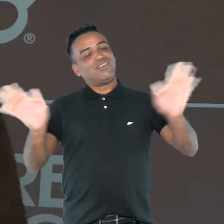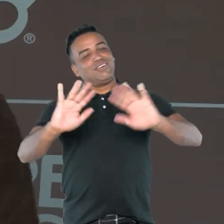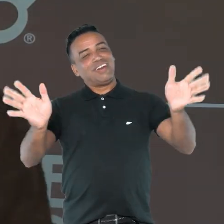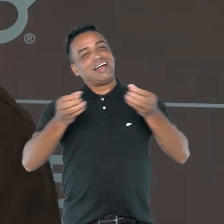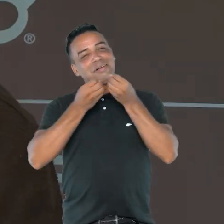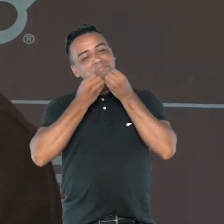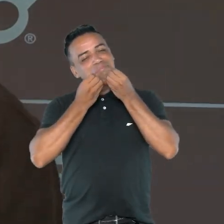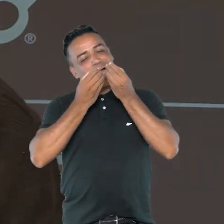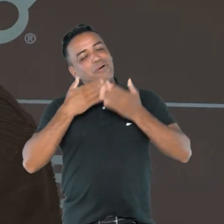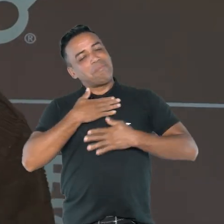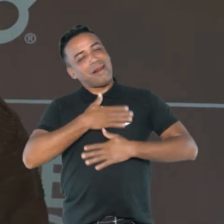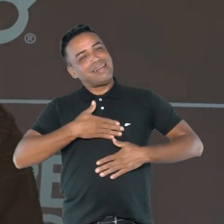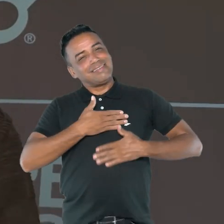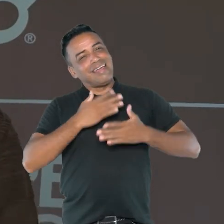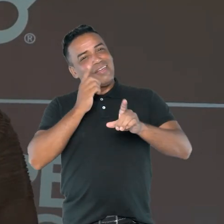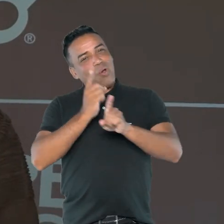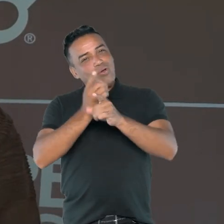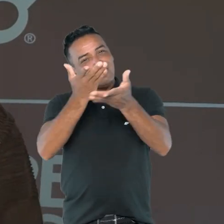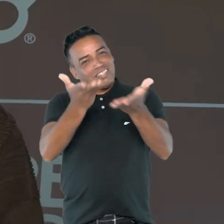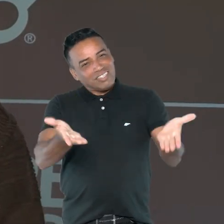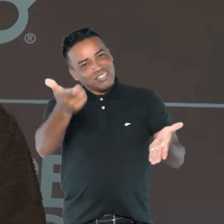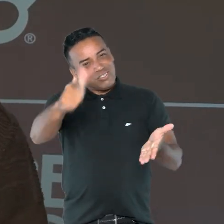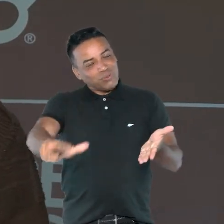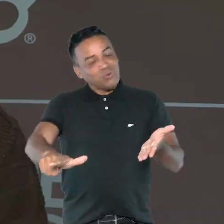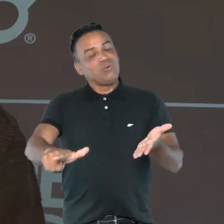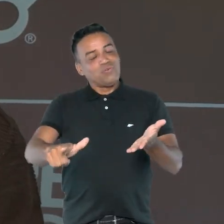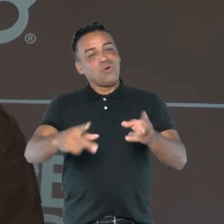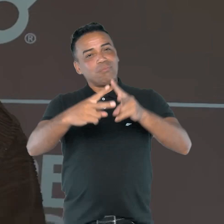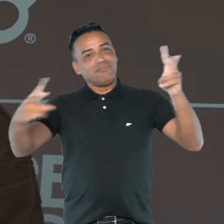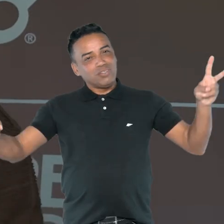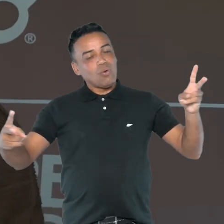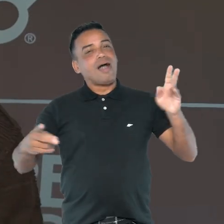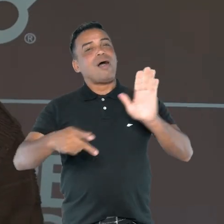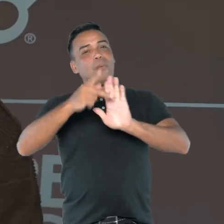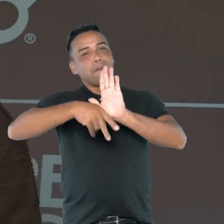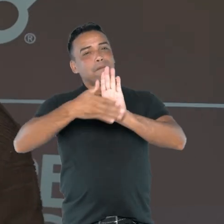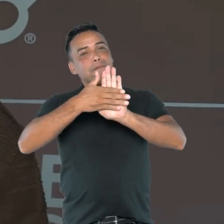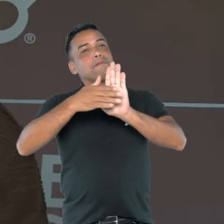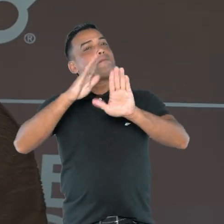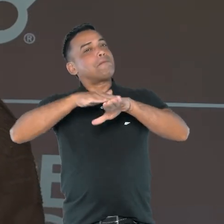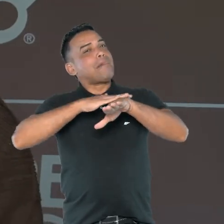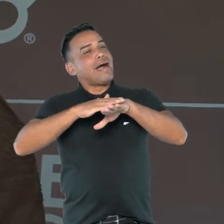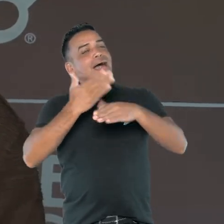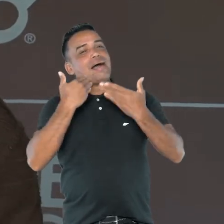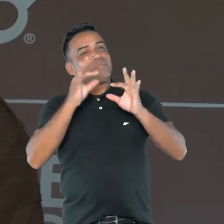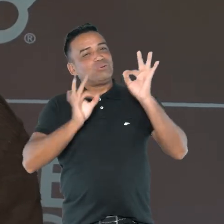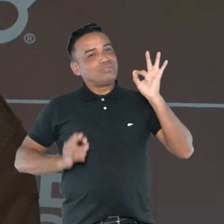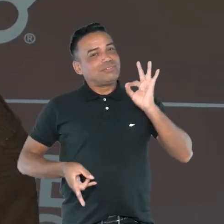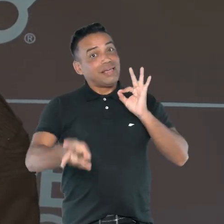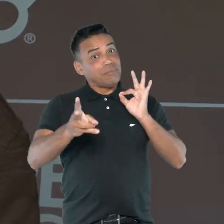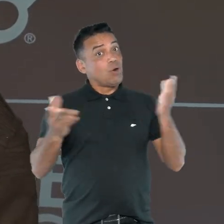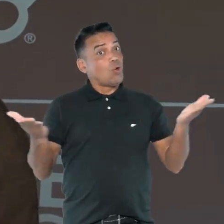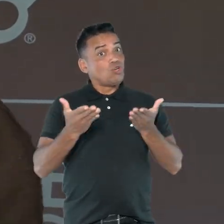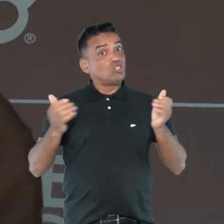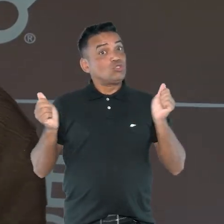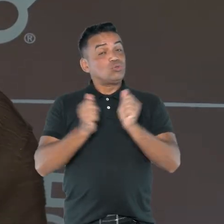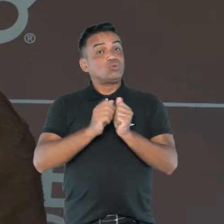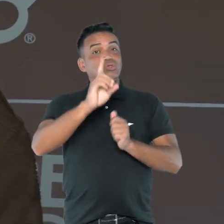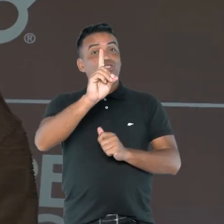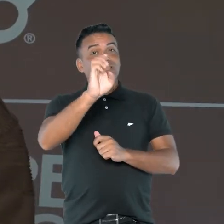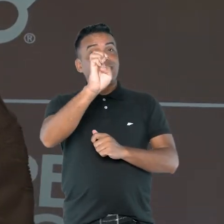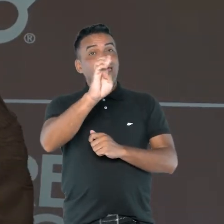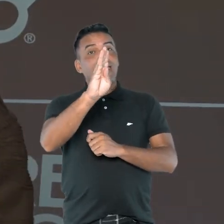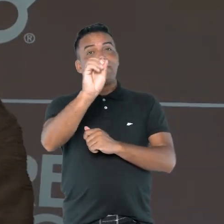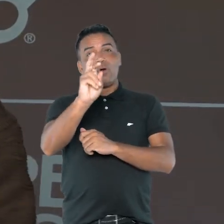Olá, muito prazer estar mais uma vez aqui no nosso Sempre um Papo virtual. Hoje eu recebo a Débora Couto, a autora